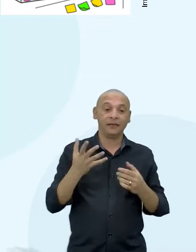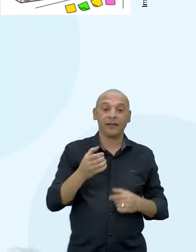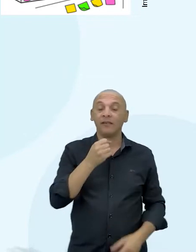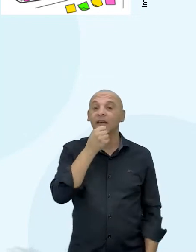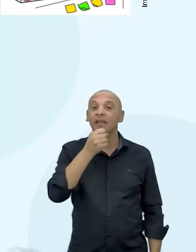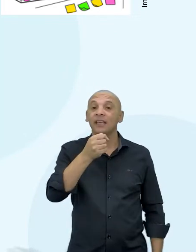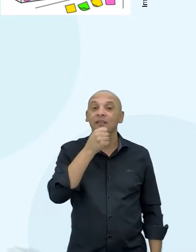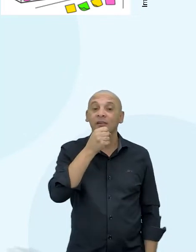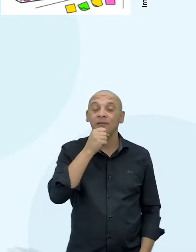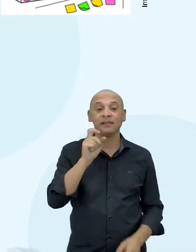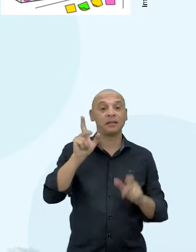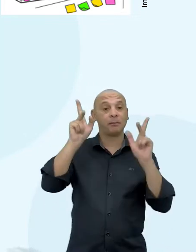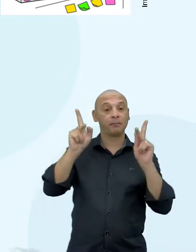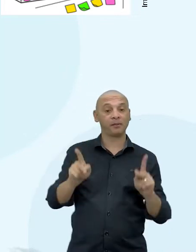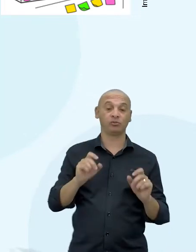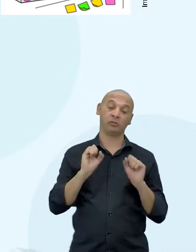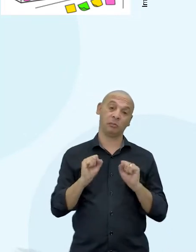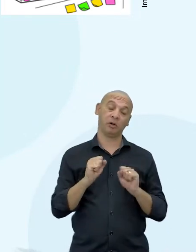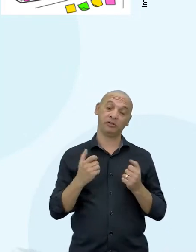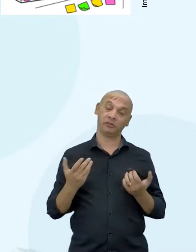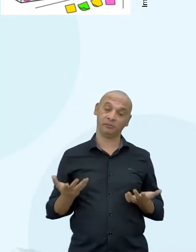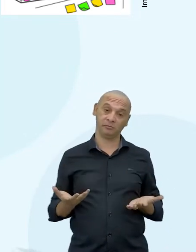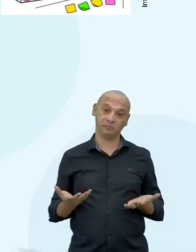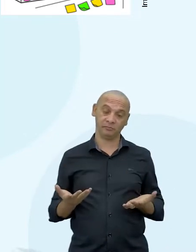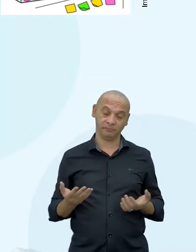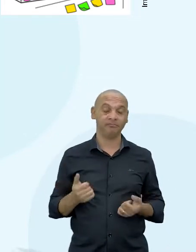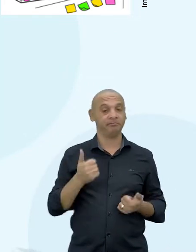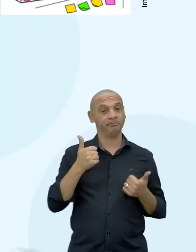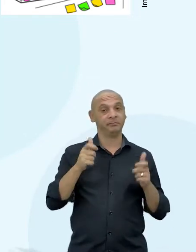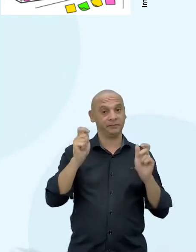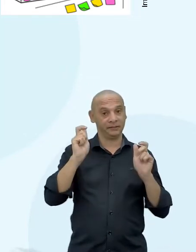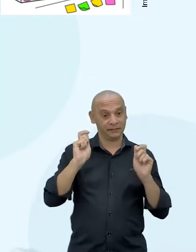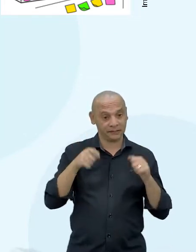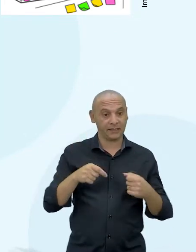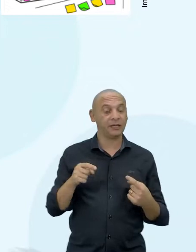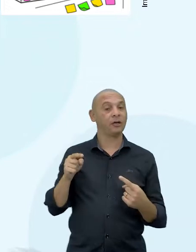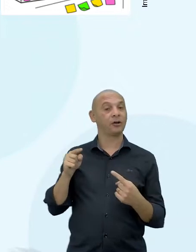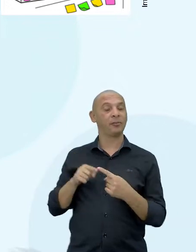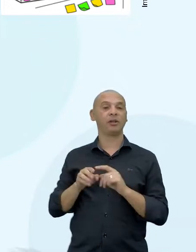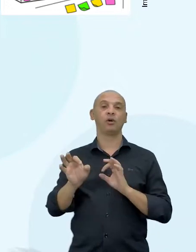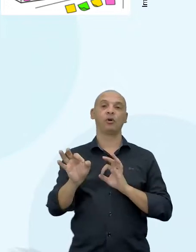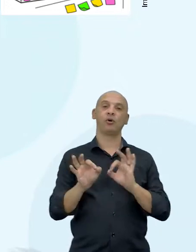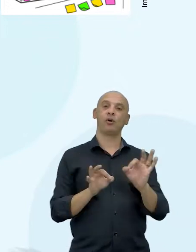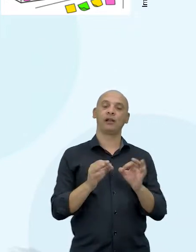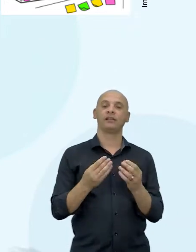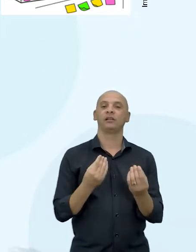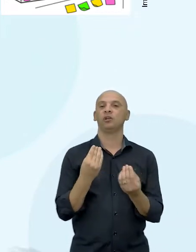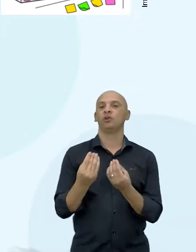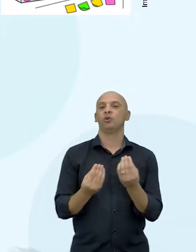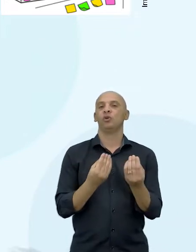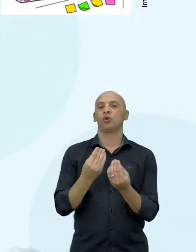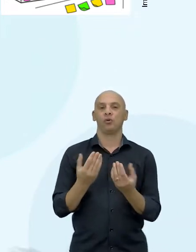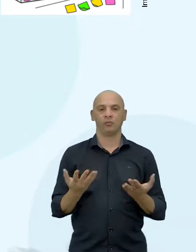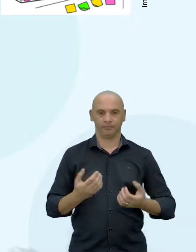e assim sucessivamente. Agora, eu quero fazer entrevistas com pessoas